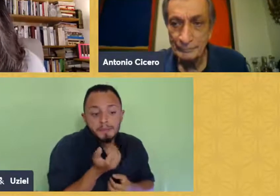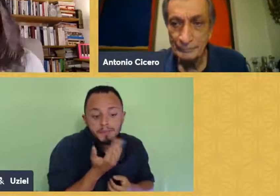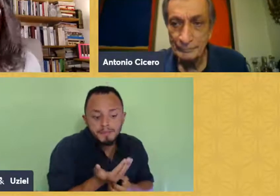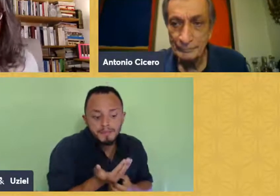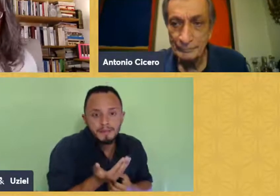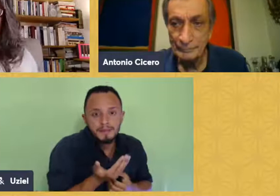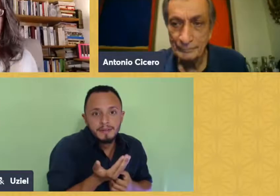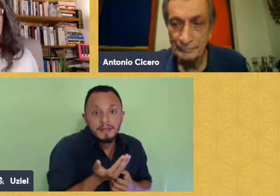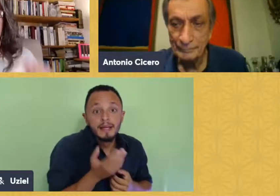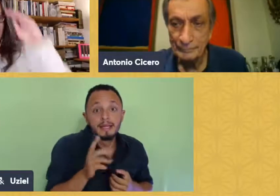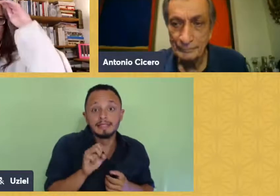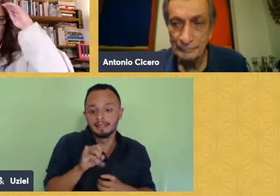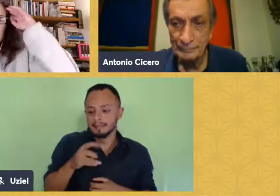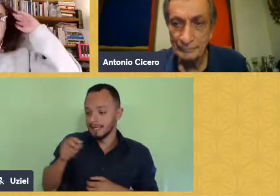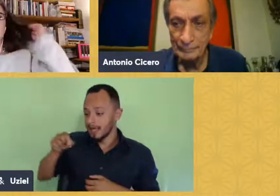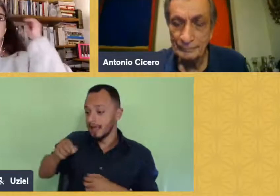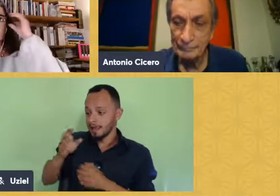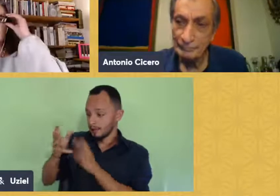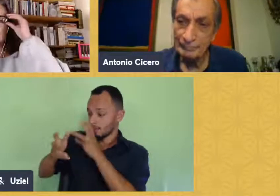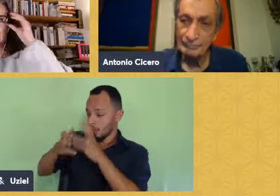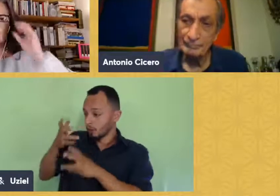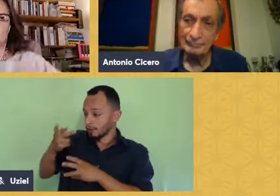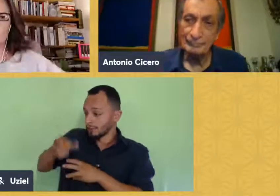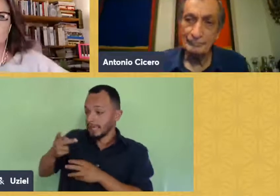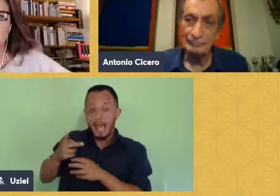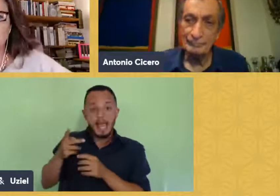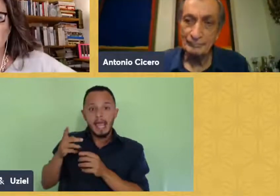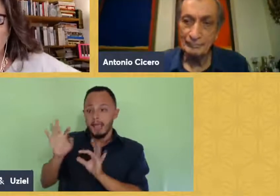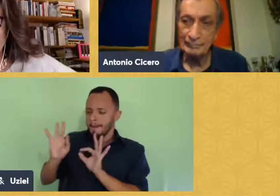uma multipartitura musical? Essa